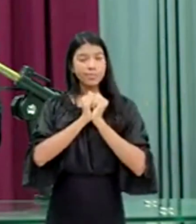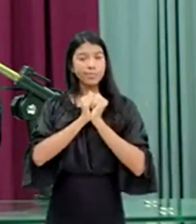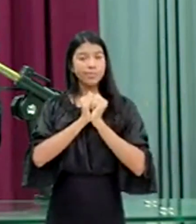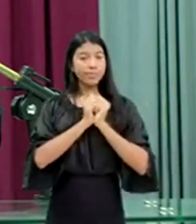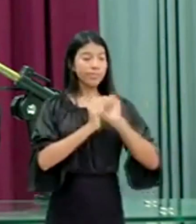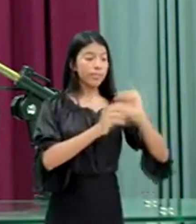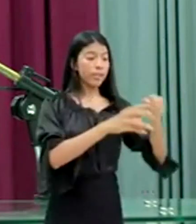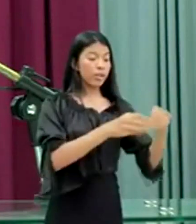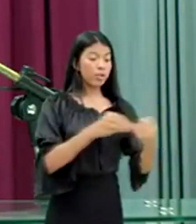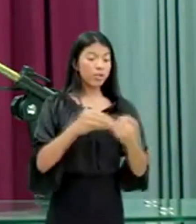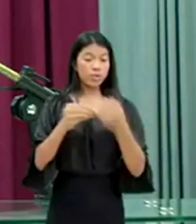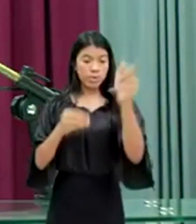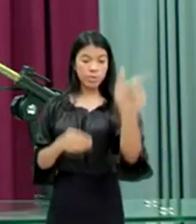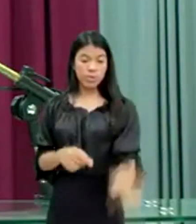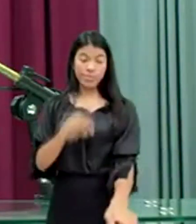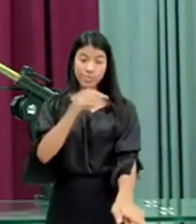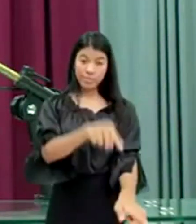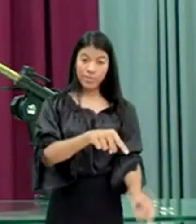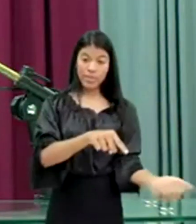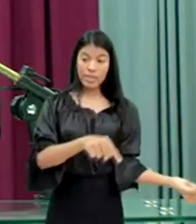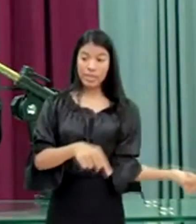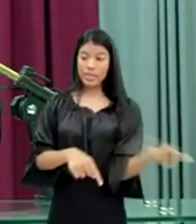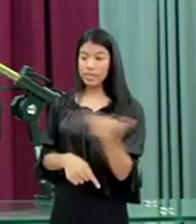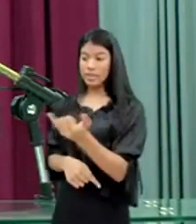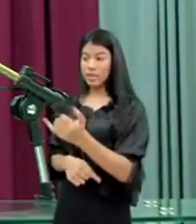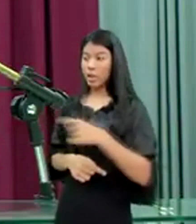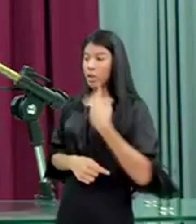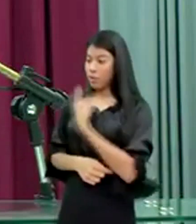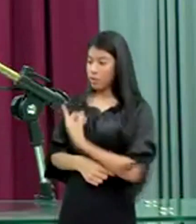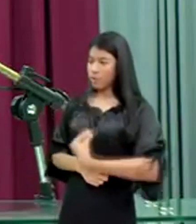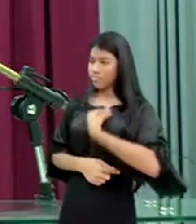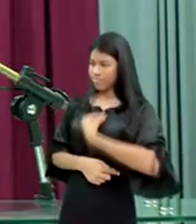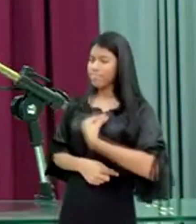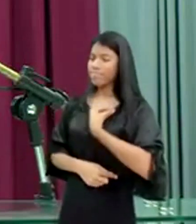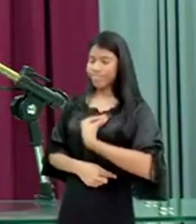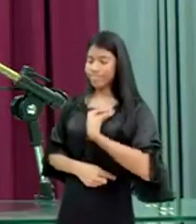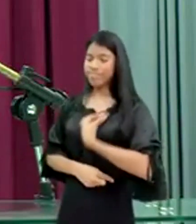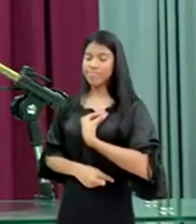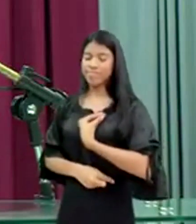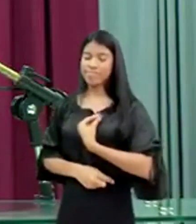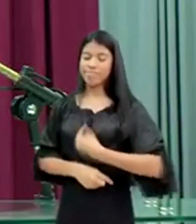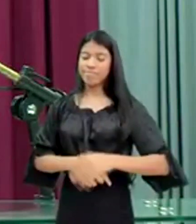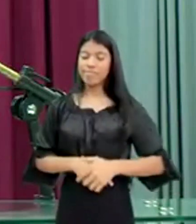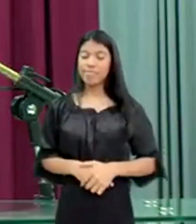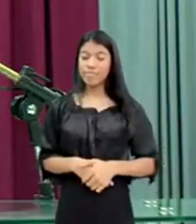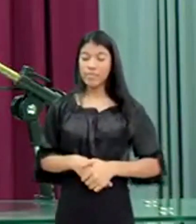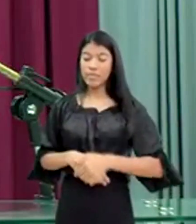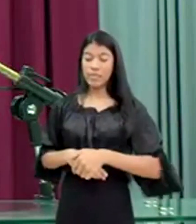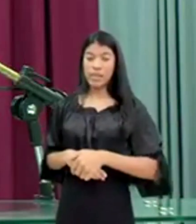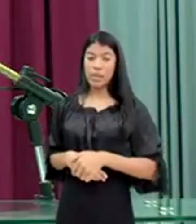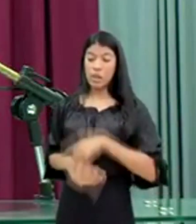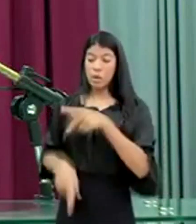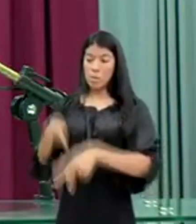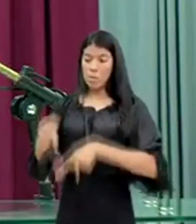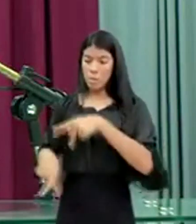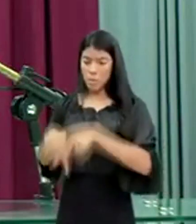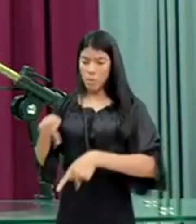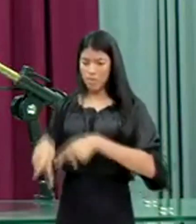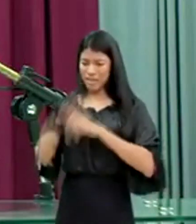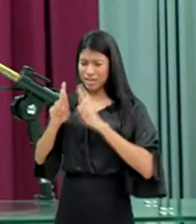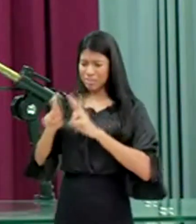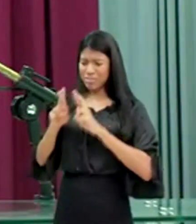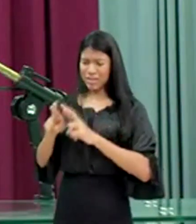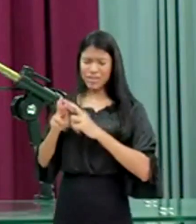Josué diz: olha, nós estivemos lá, e aquele povo, eles perderam a esperança.